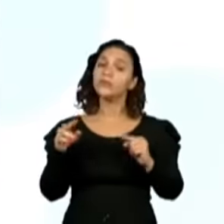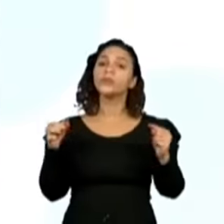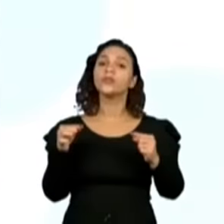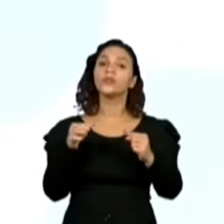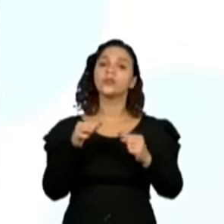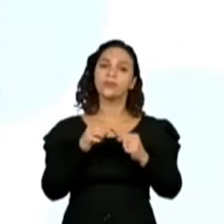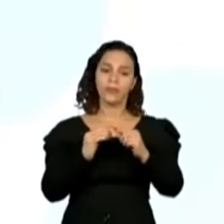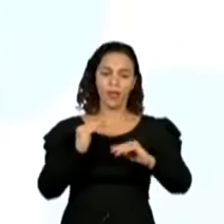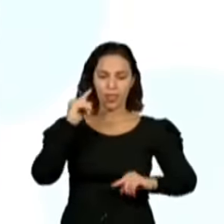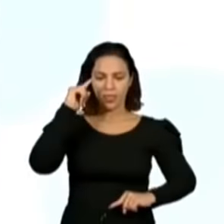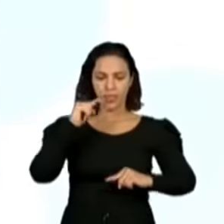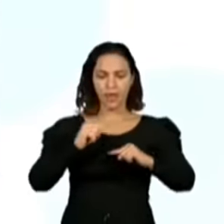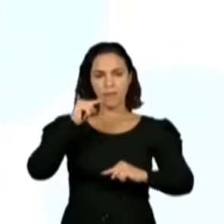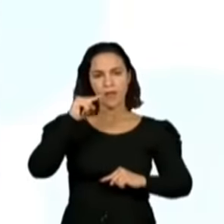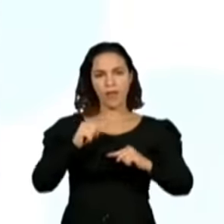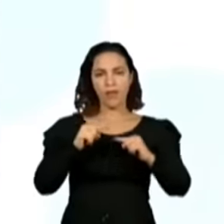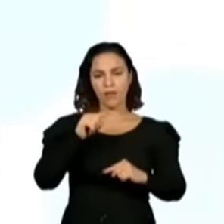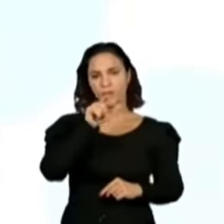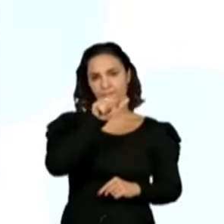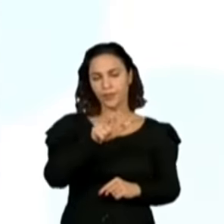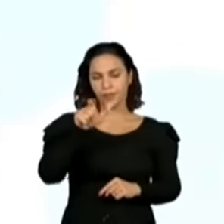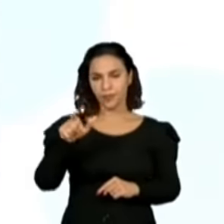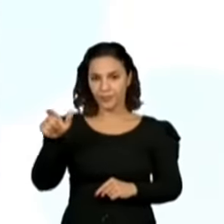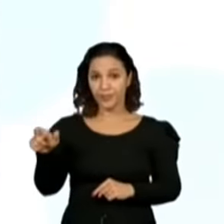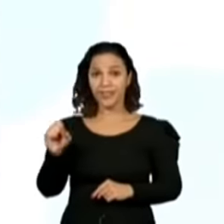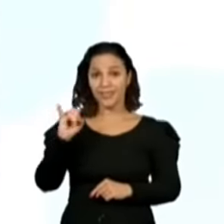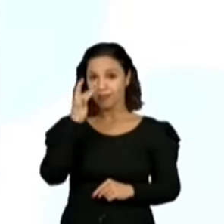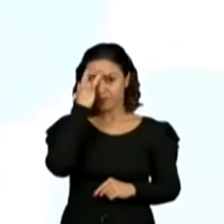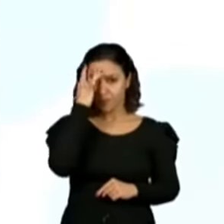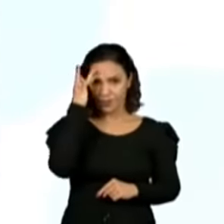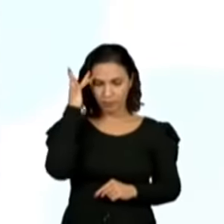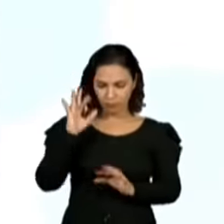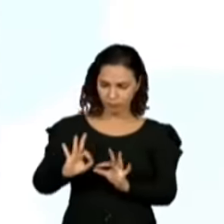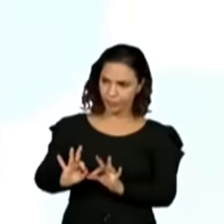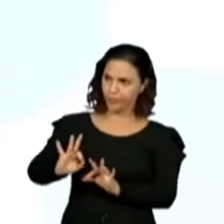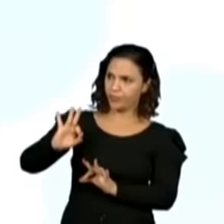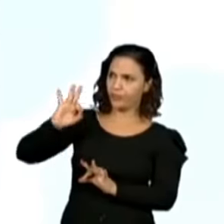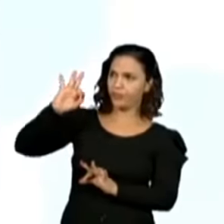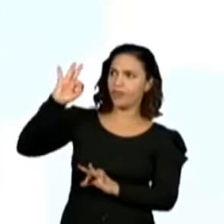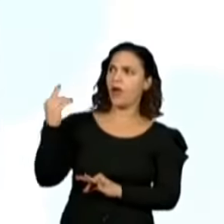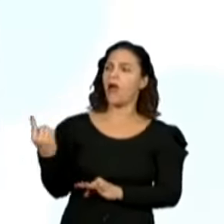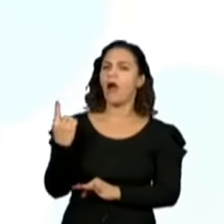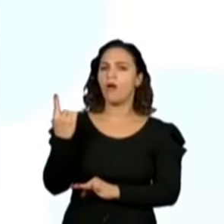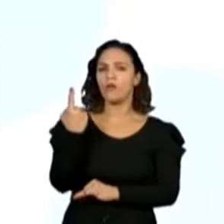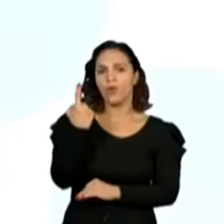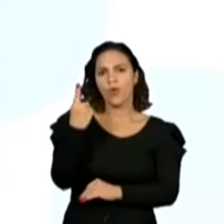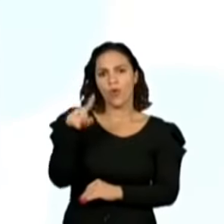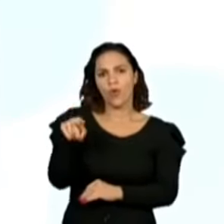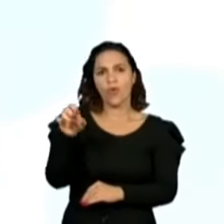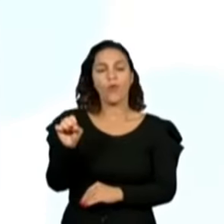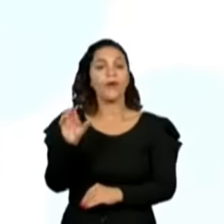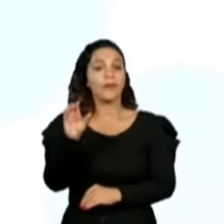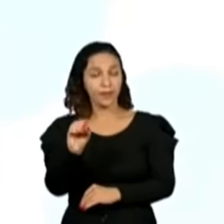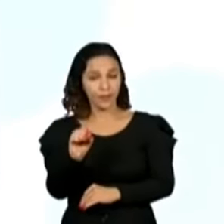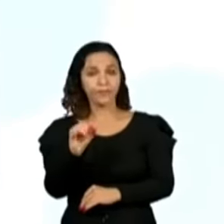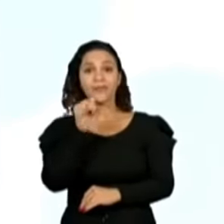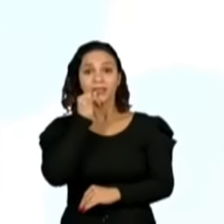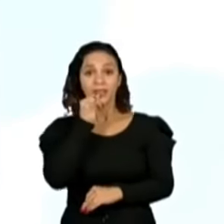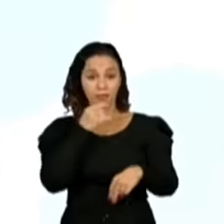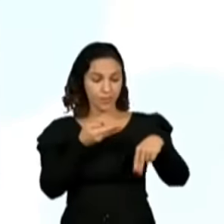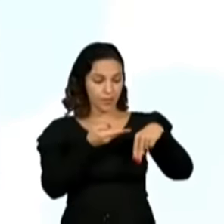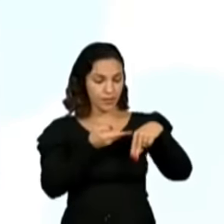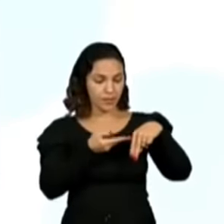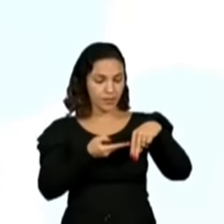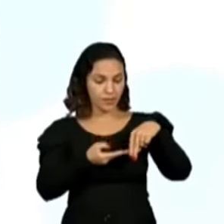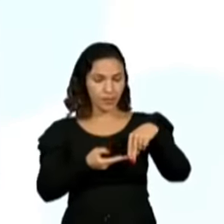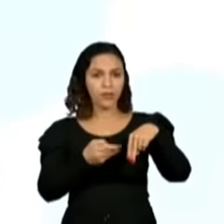tamanho das pessoas. Em alguém que tem 1,80m de altura, por exemplo, o fêmur mede cerca